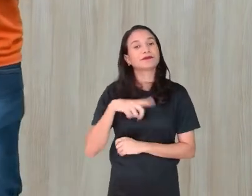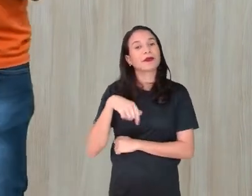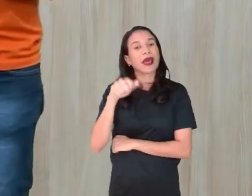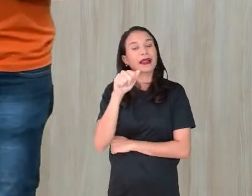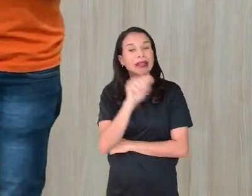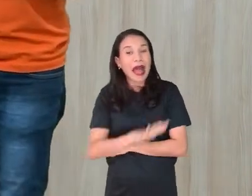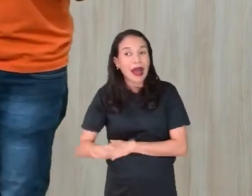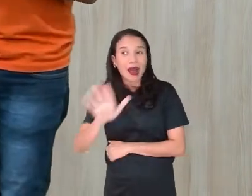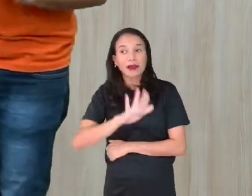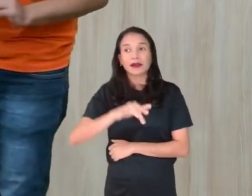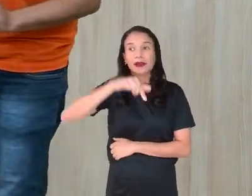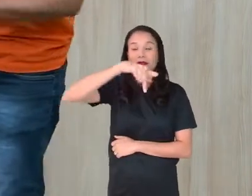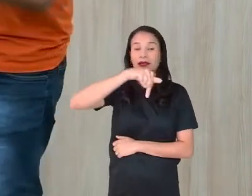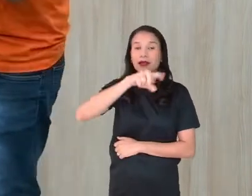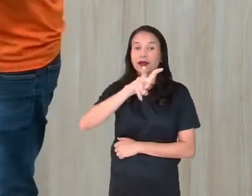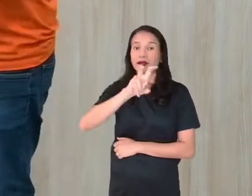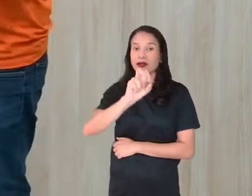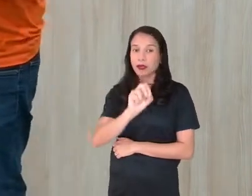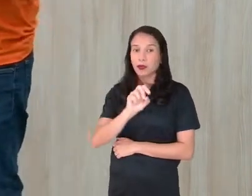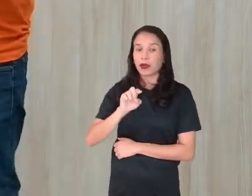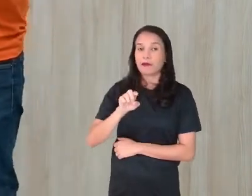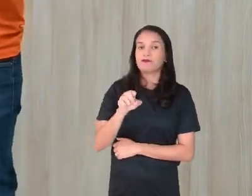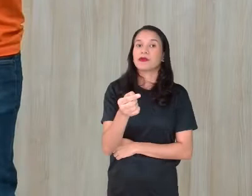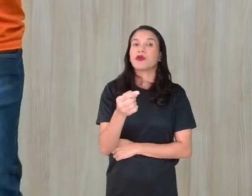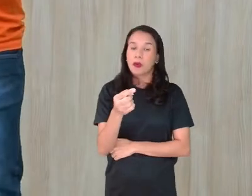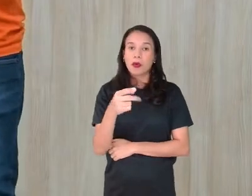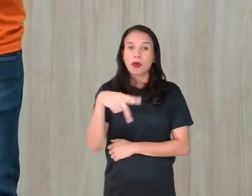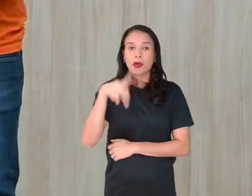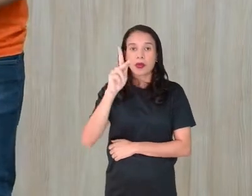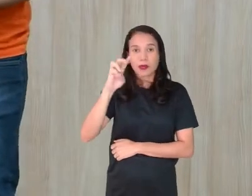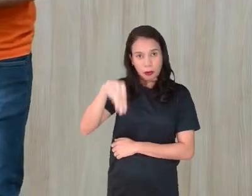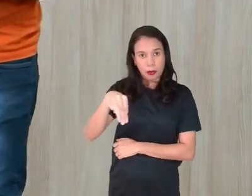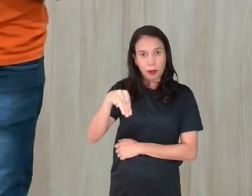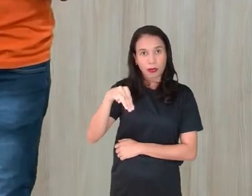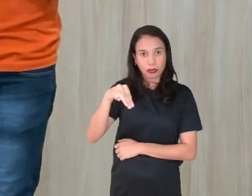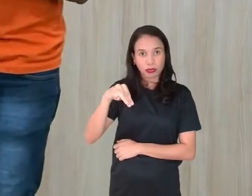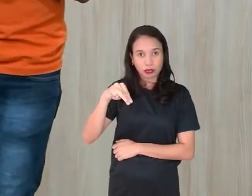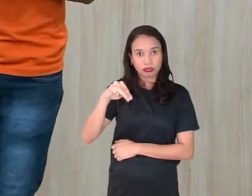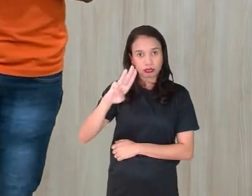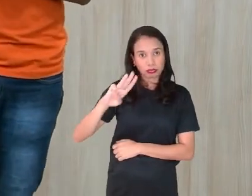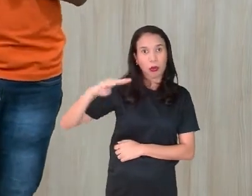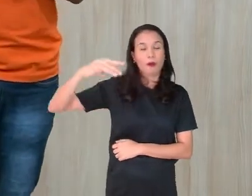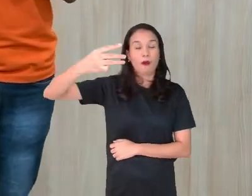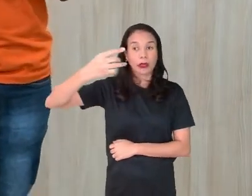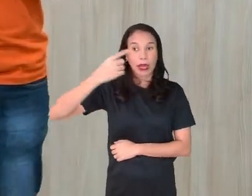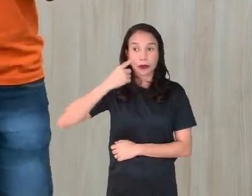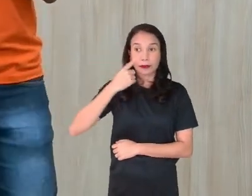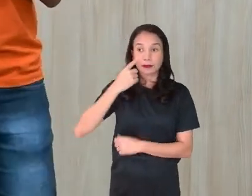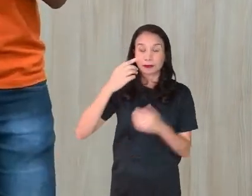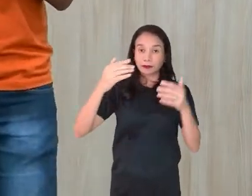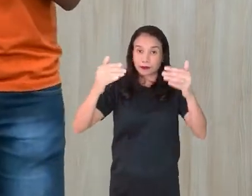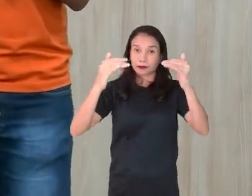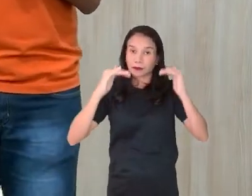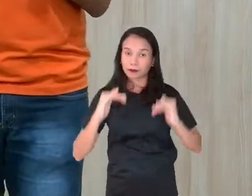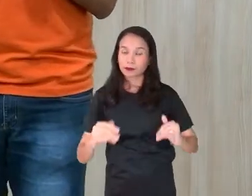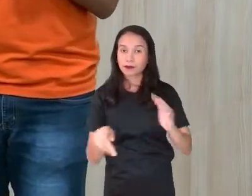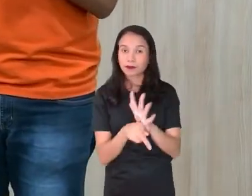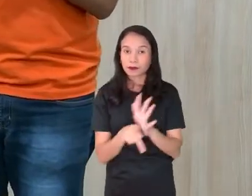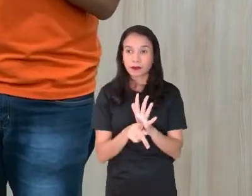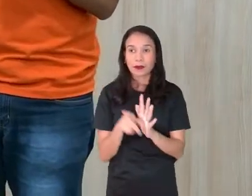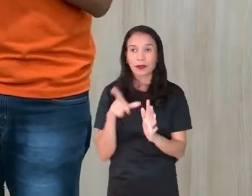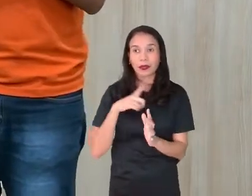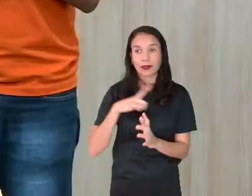de 750 quilômetros quadrados. Ali embaixo, ó, dos campos, eu